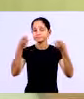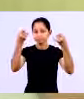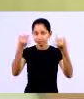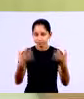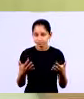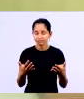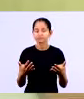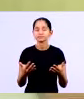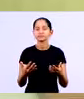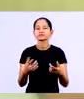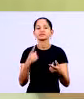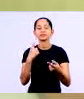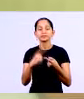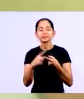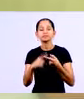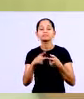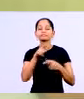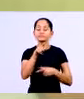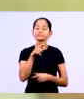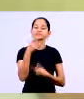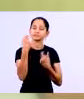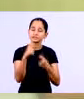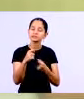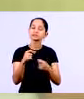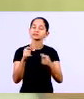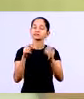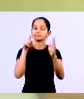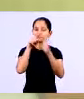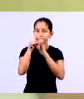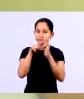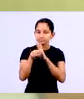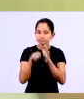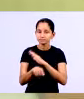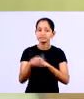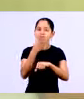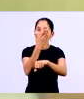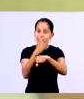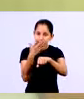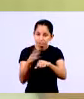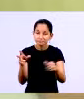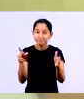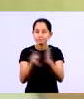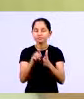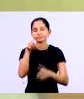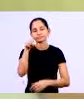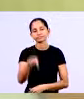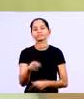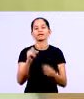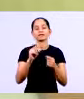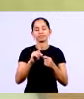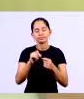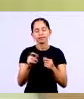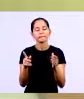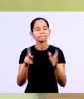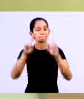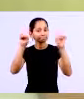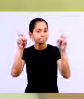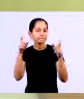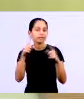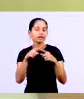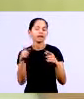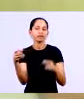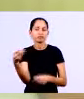despedirmos de vocês, para dizer que vocês têm um questionário sobre este assunto, novo acordo ortográfico, né, para que vocês